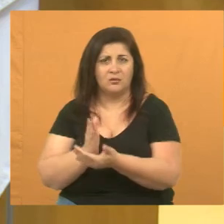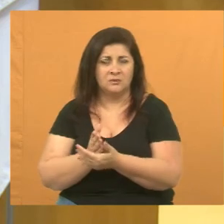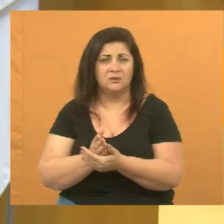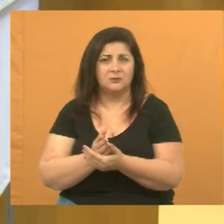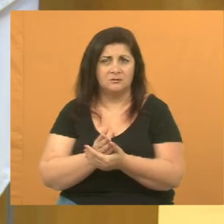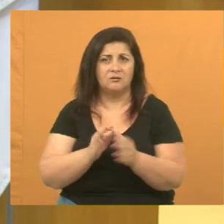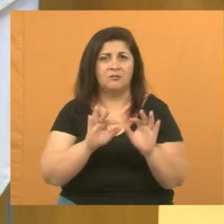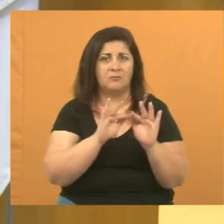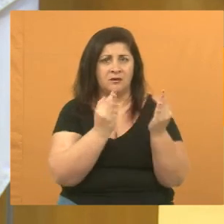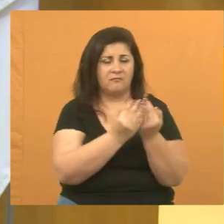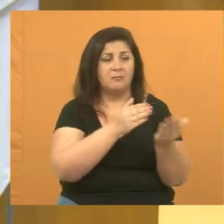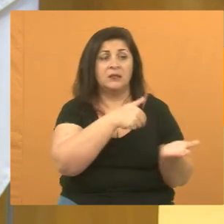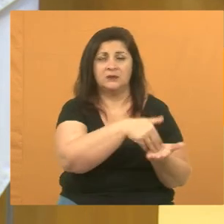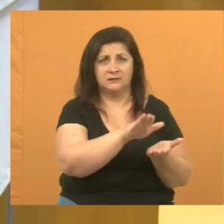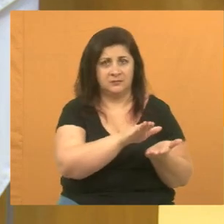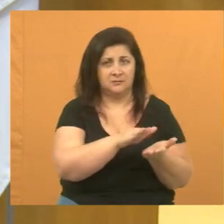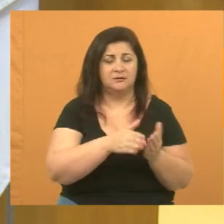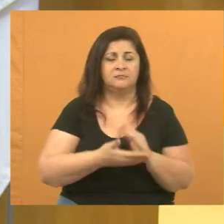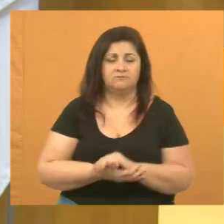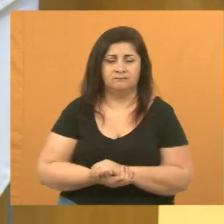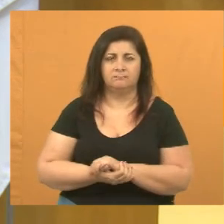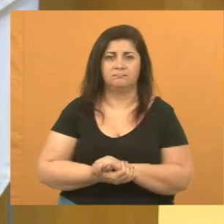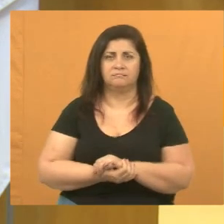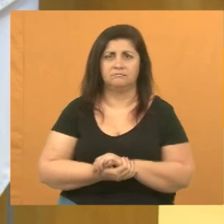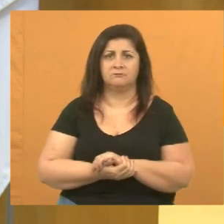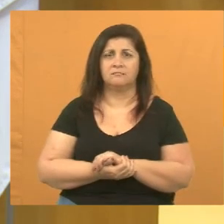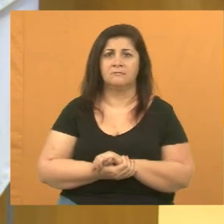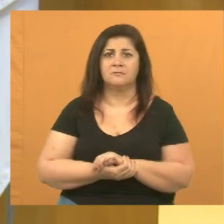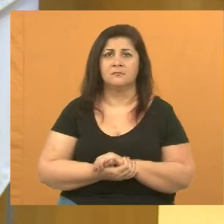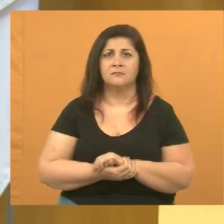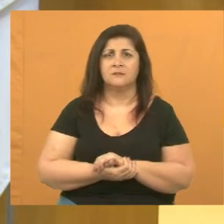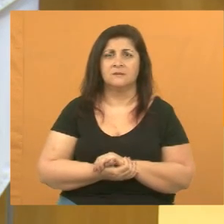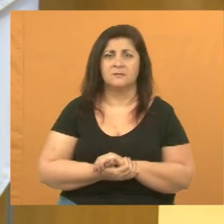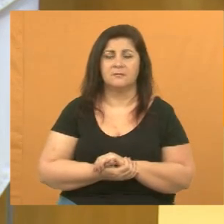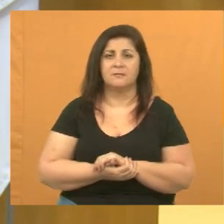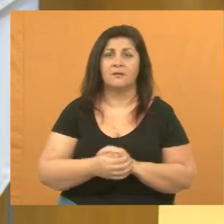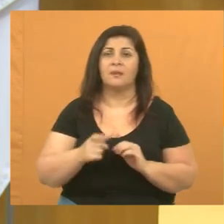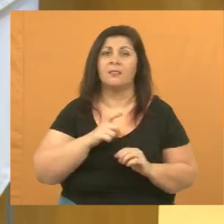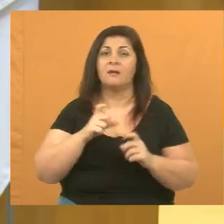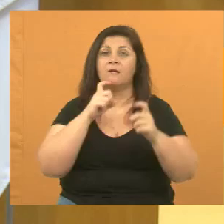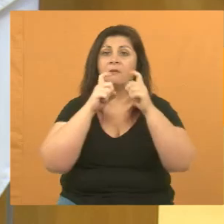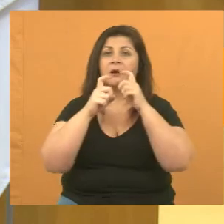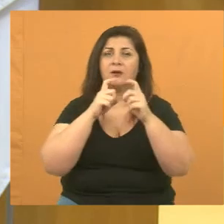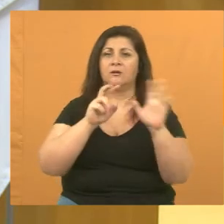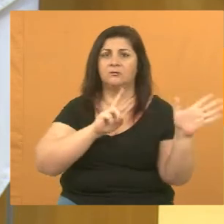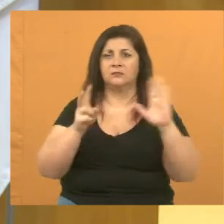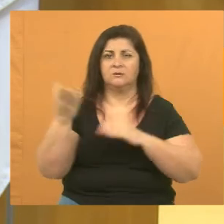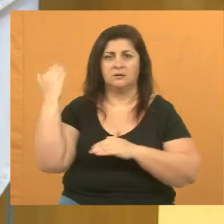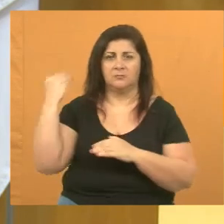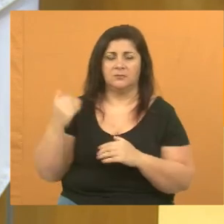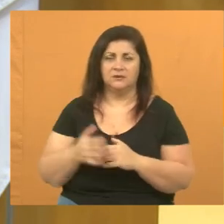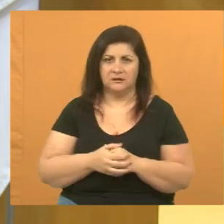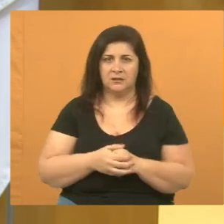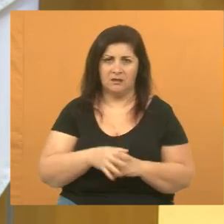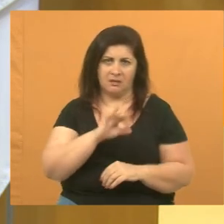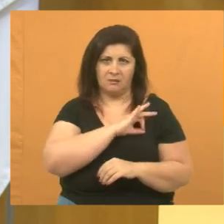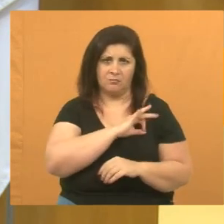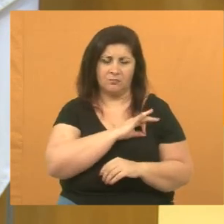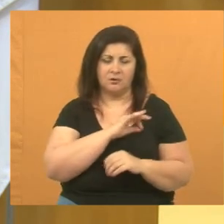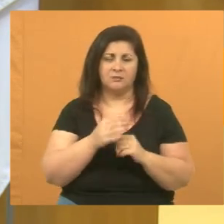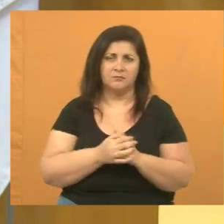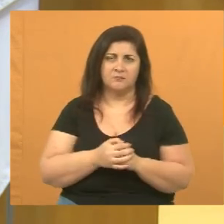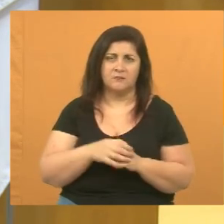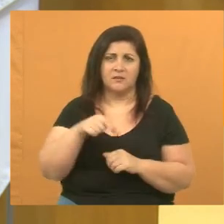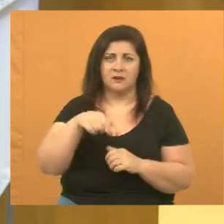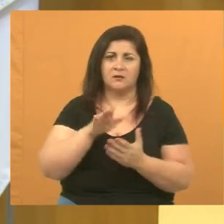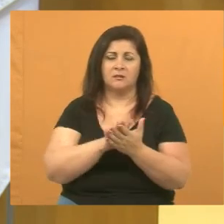as famílias, desocupem aquela área. A gente teve uma reunião a semana passada no comando da polícia, aqui